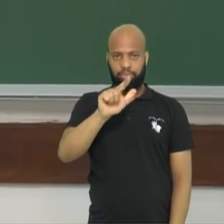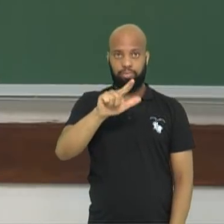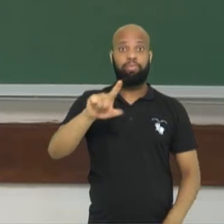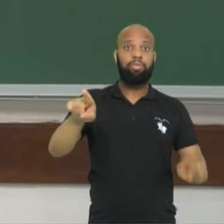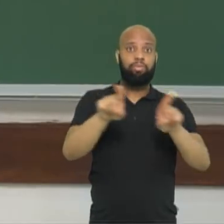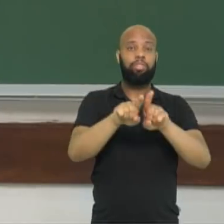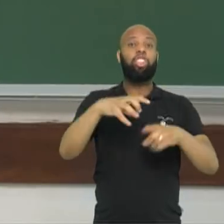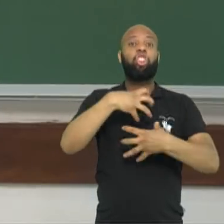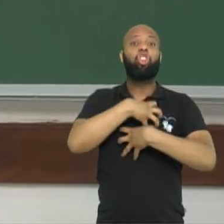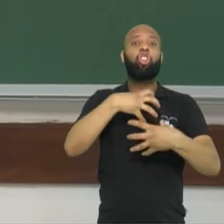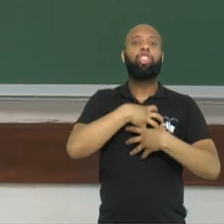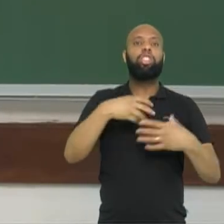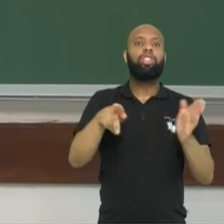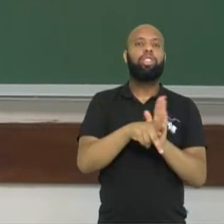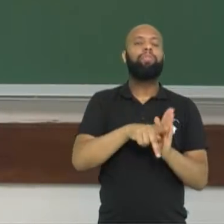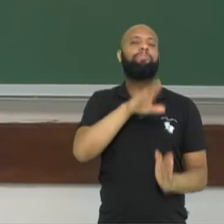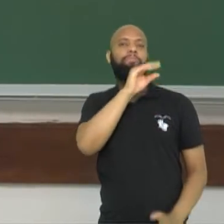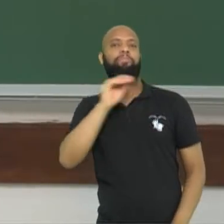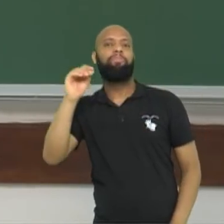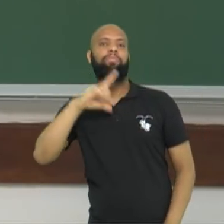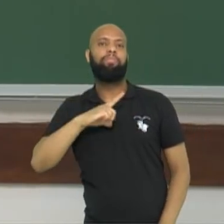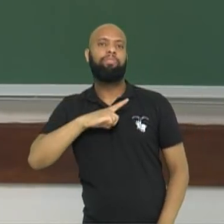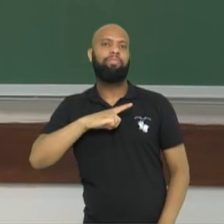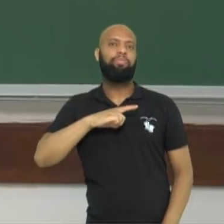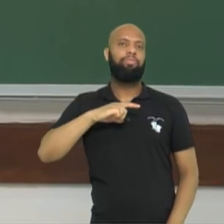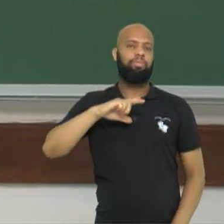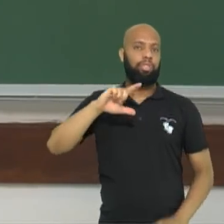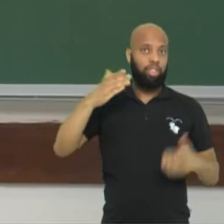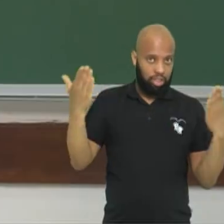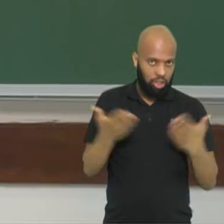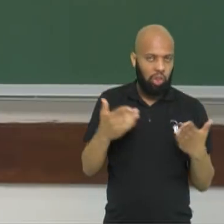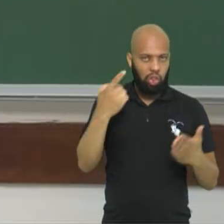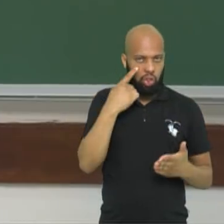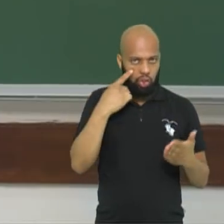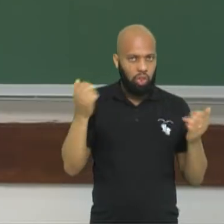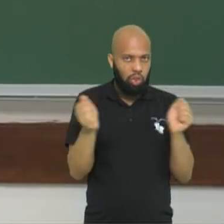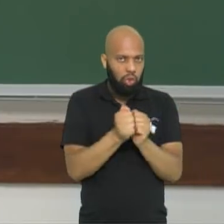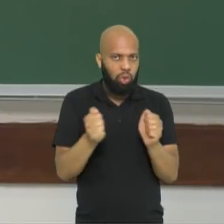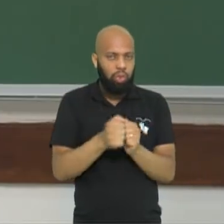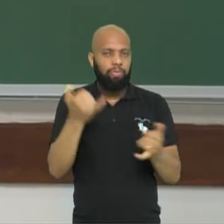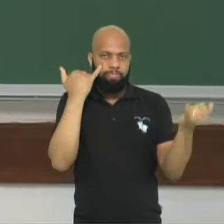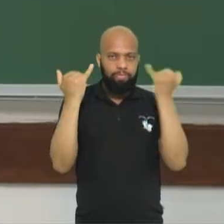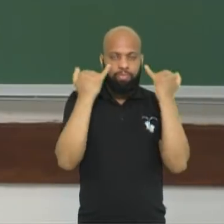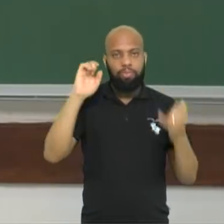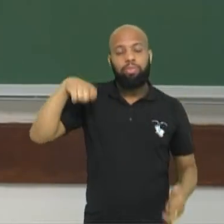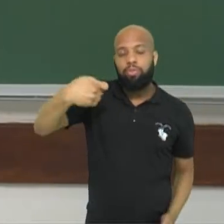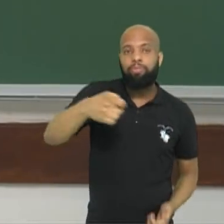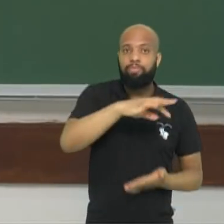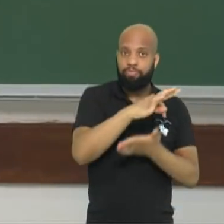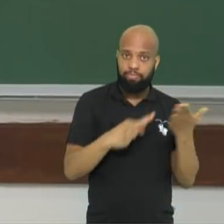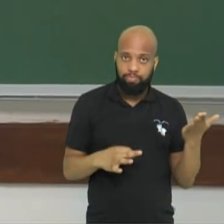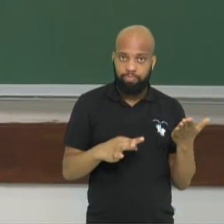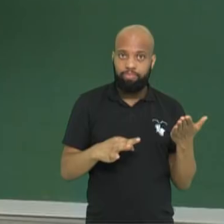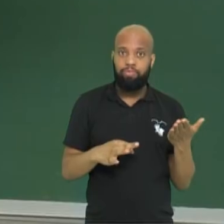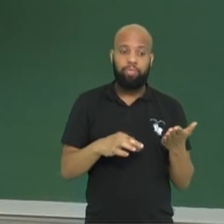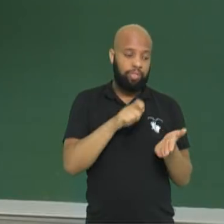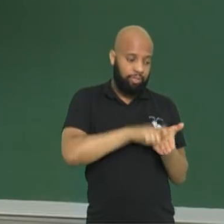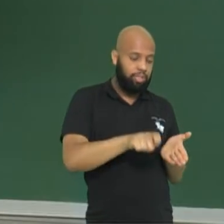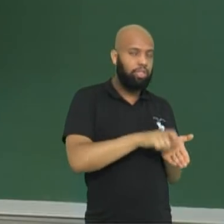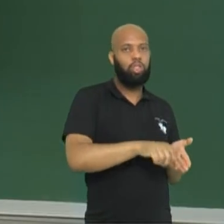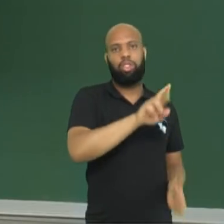balões diferentes e assim por diante, certo? Então acompanhe comigo então informações sobre o texto não verbal. Olha